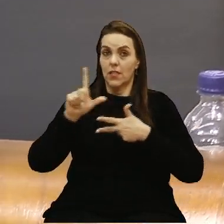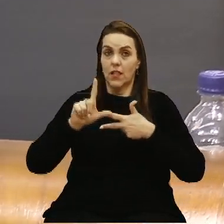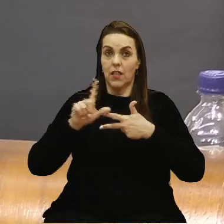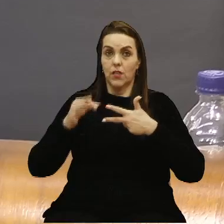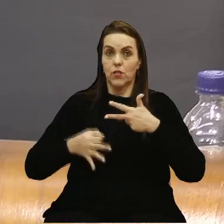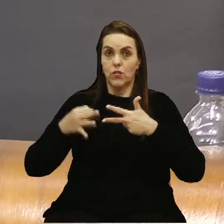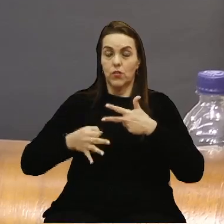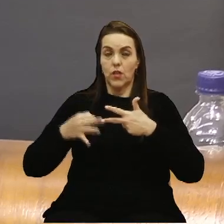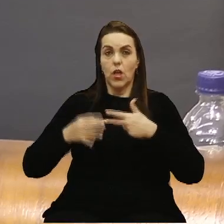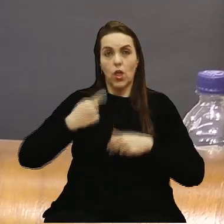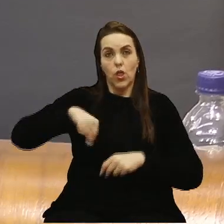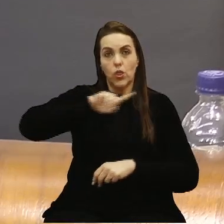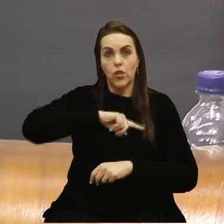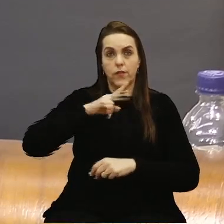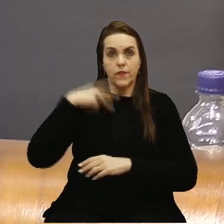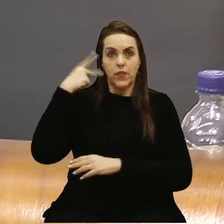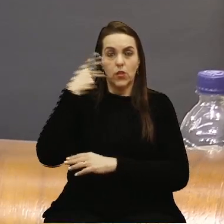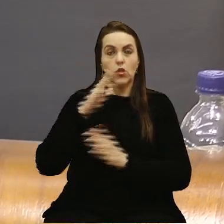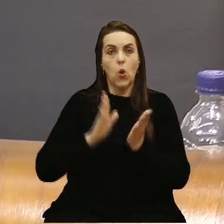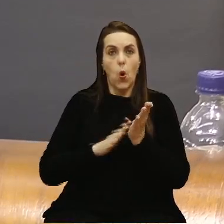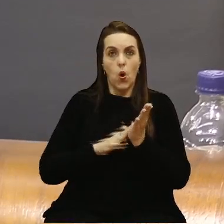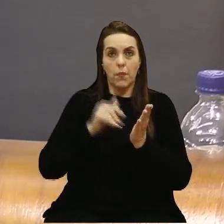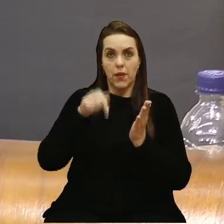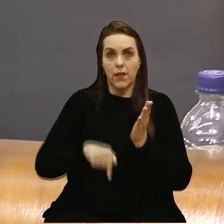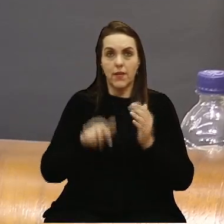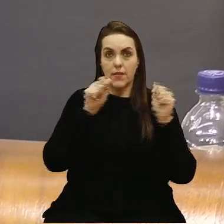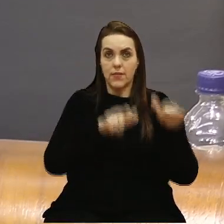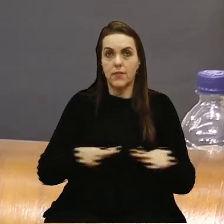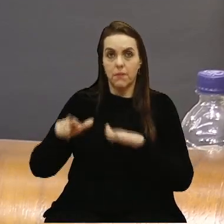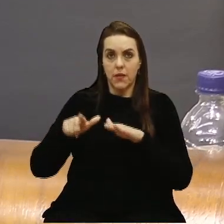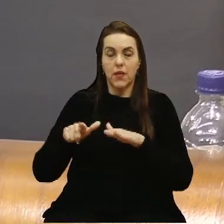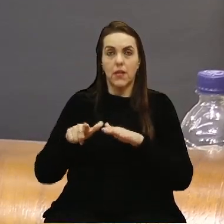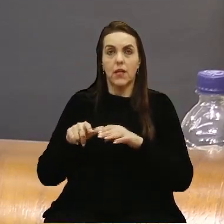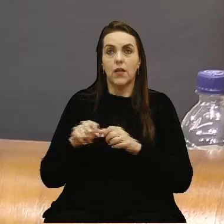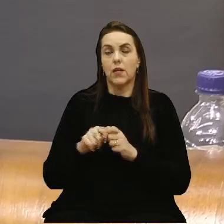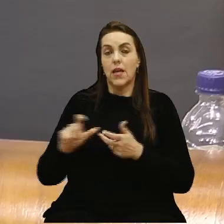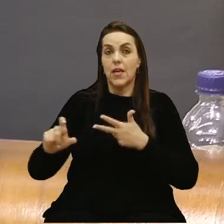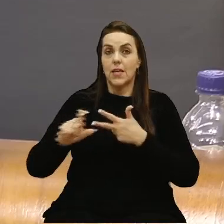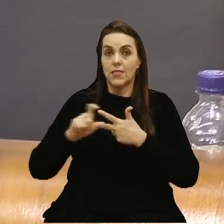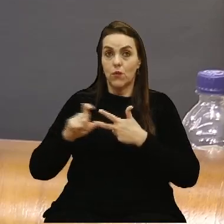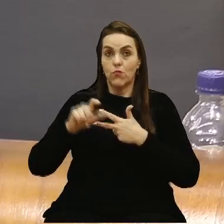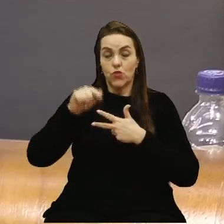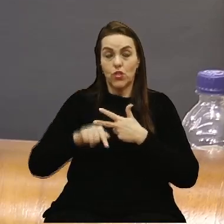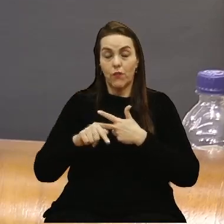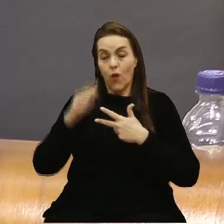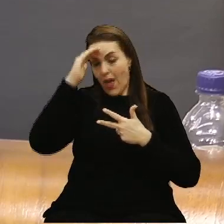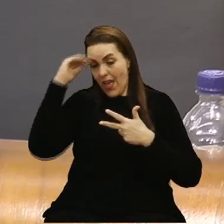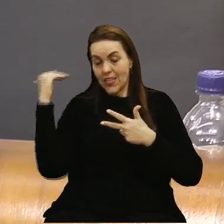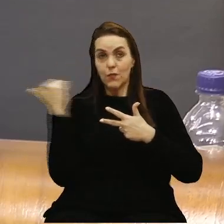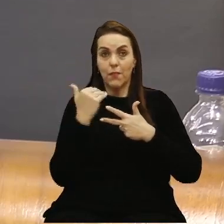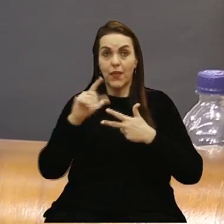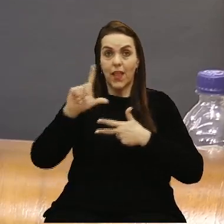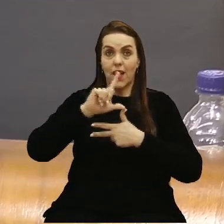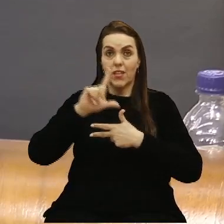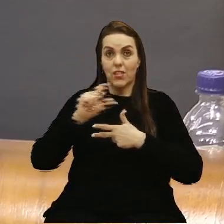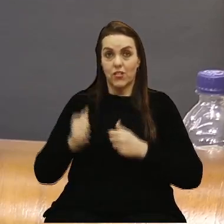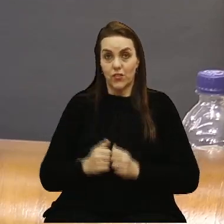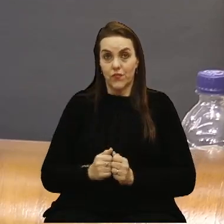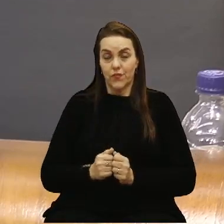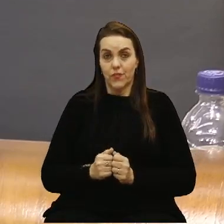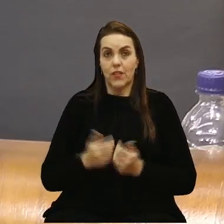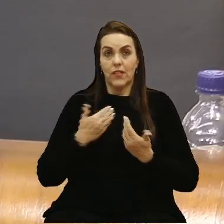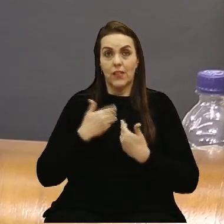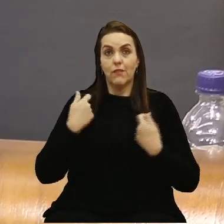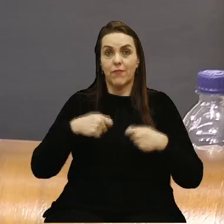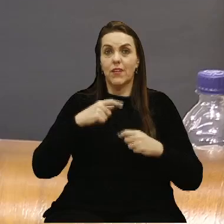Nós mesmos, enquanto vereadores, estávamos cobrando aqui essa semana que o poder executivo respeitasse o poder legislativo. Portanto, nós temos